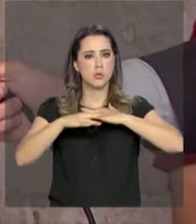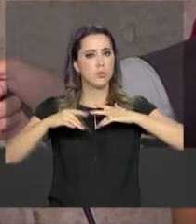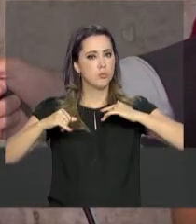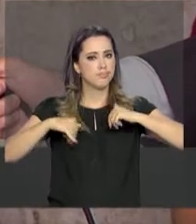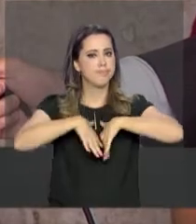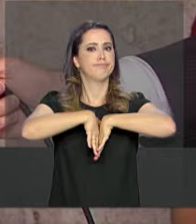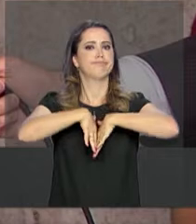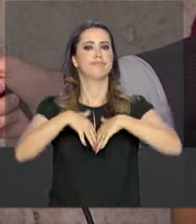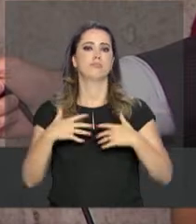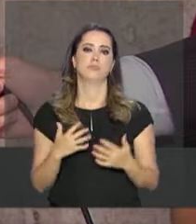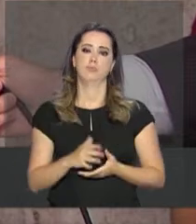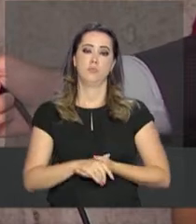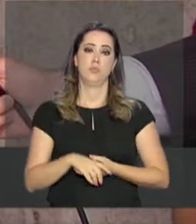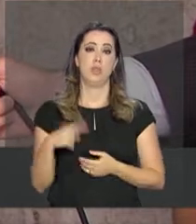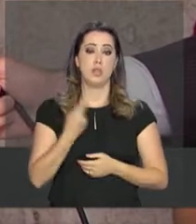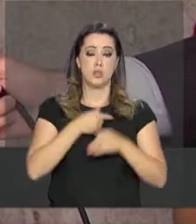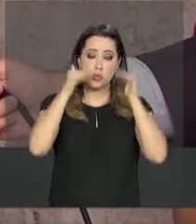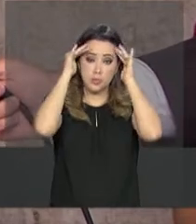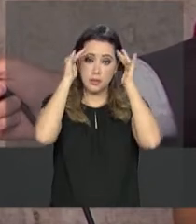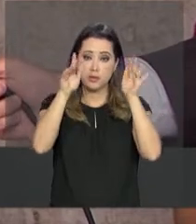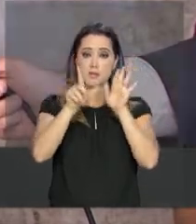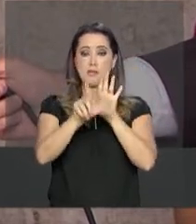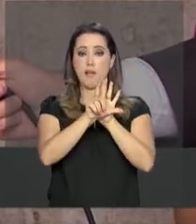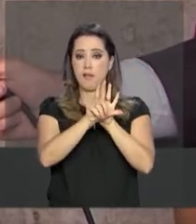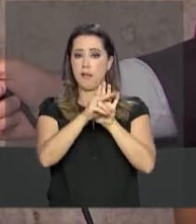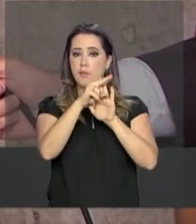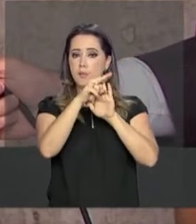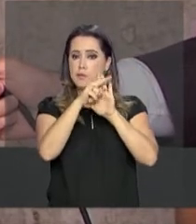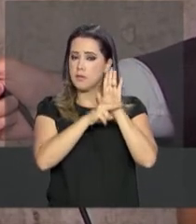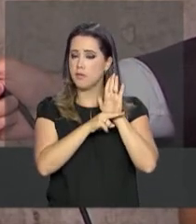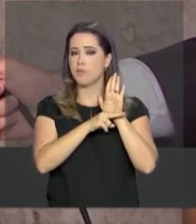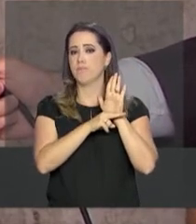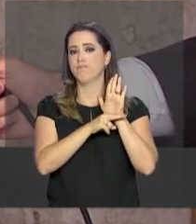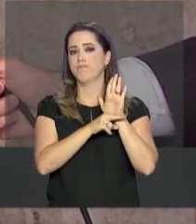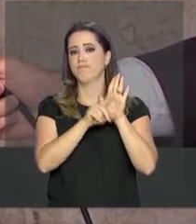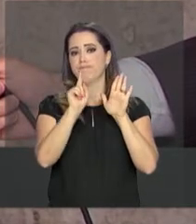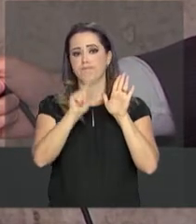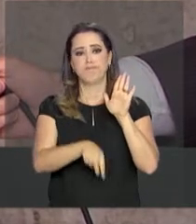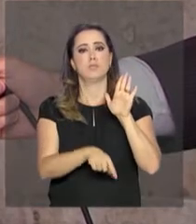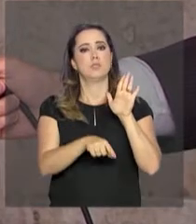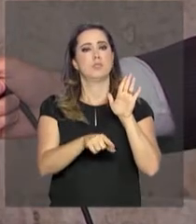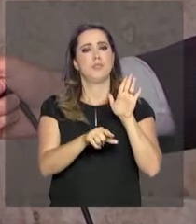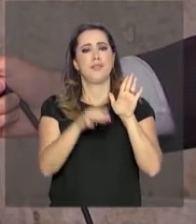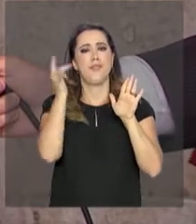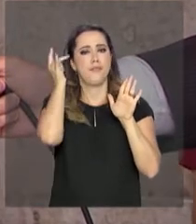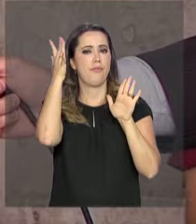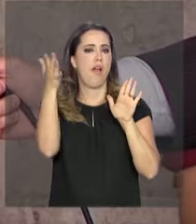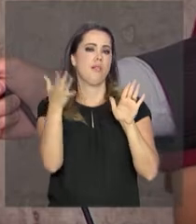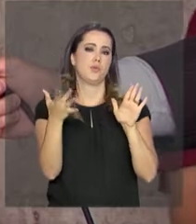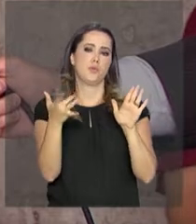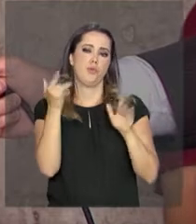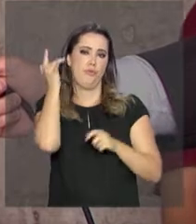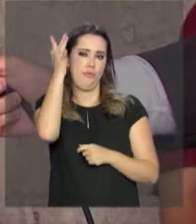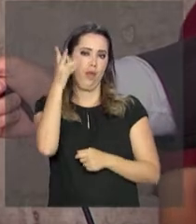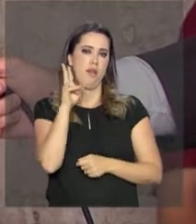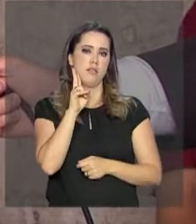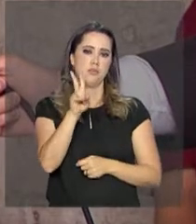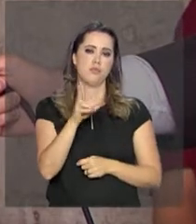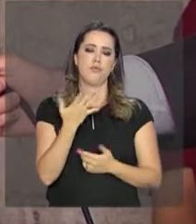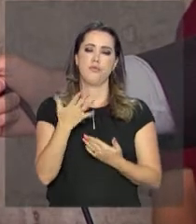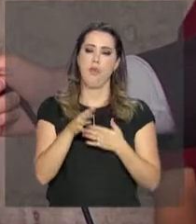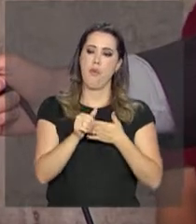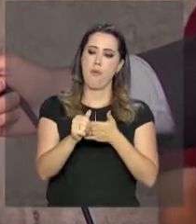cada um de nós seguimos as regras é que são coisas muito fáceis de ser seguidas como